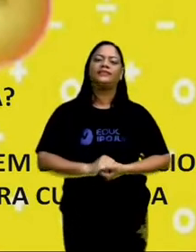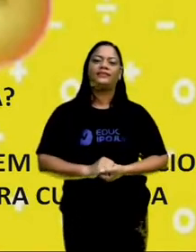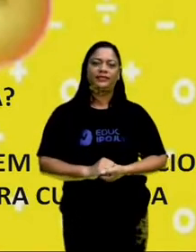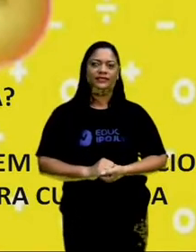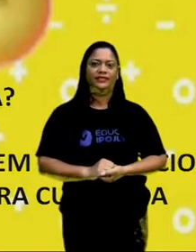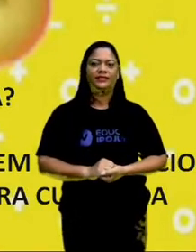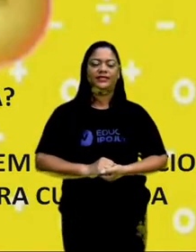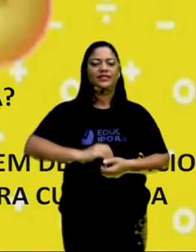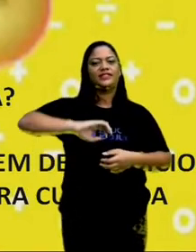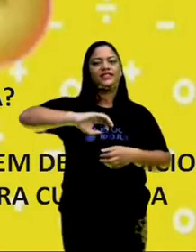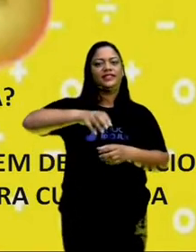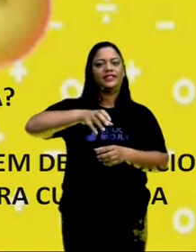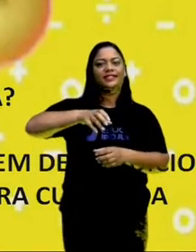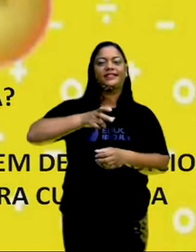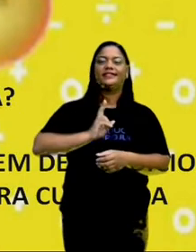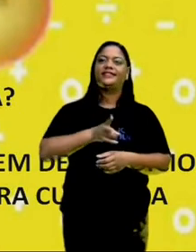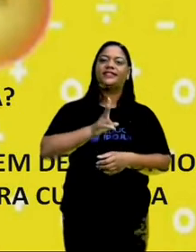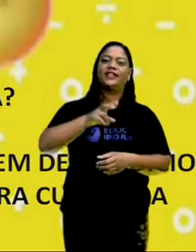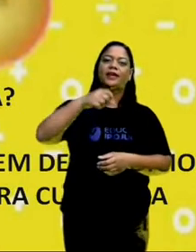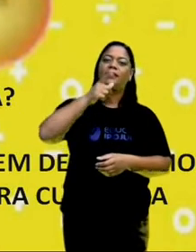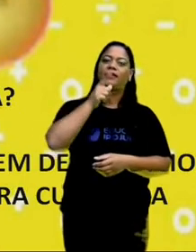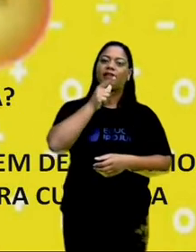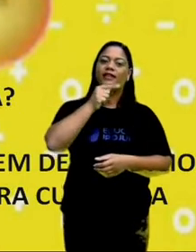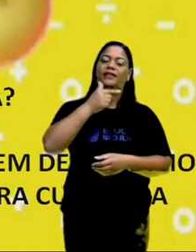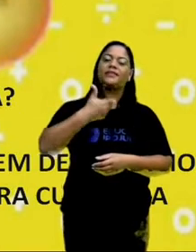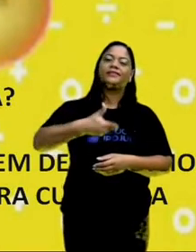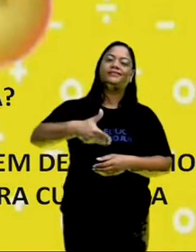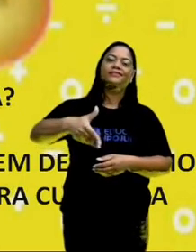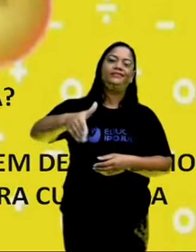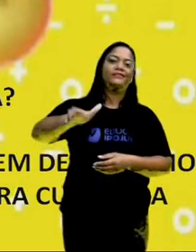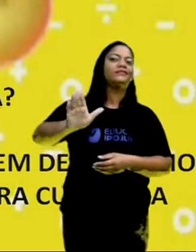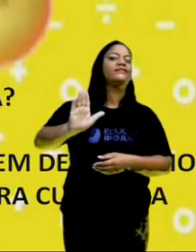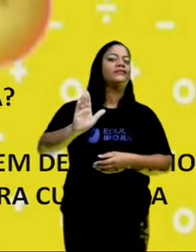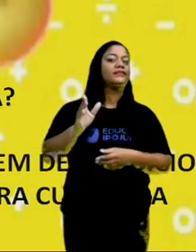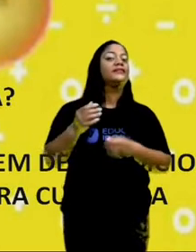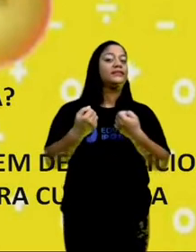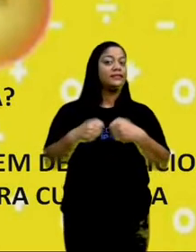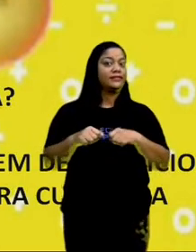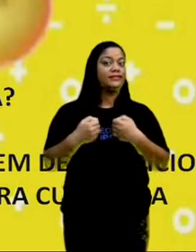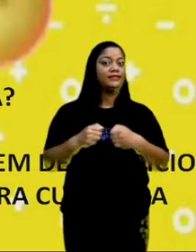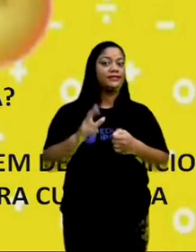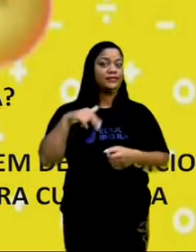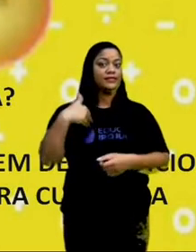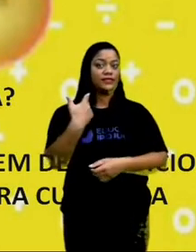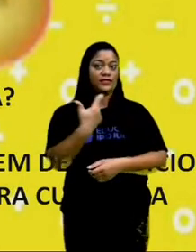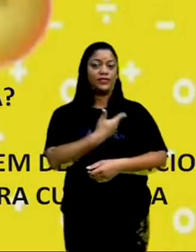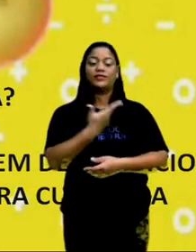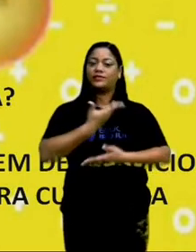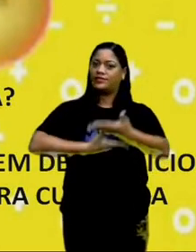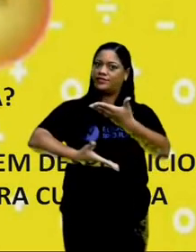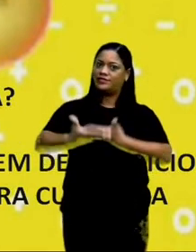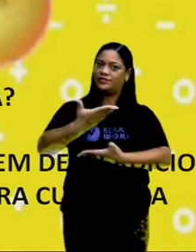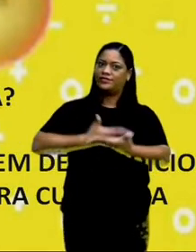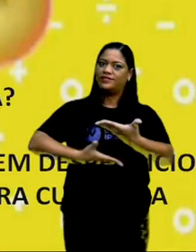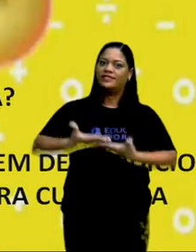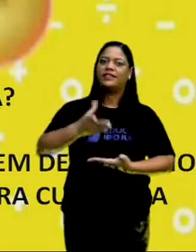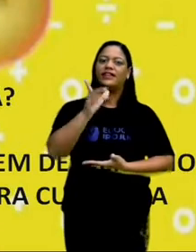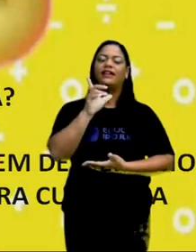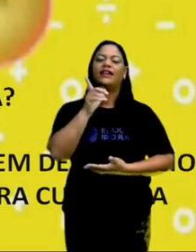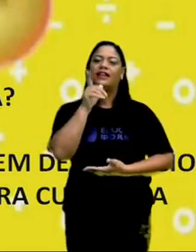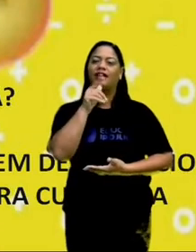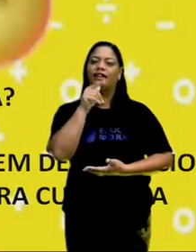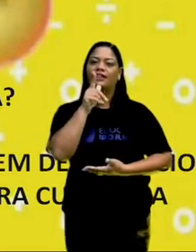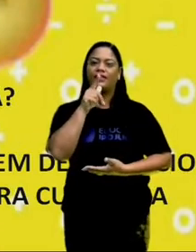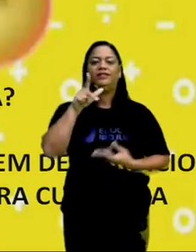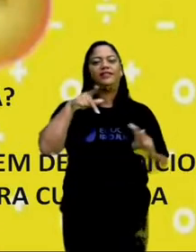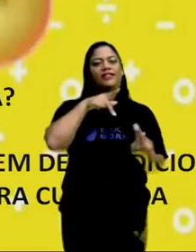a torneira aberta. Em conta com vocês para cuidar da água no